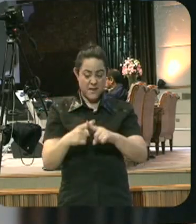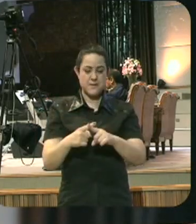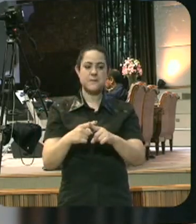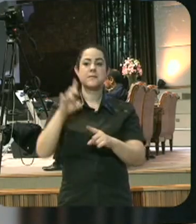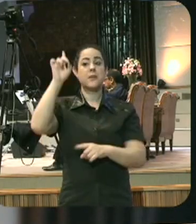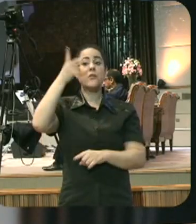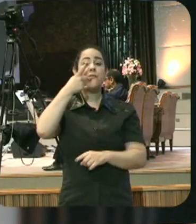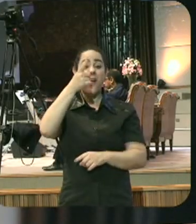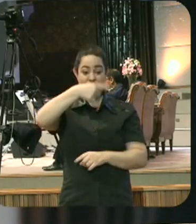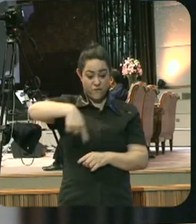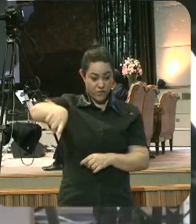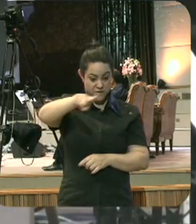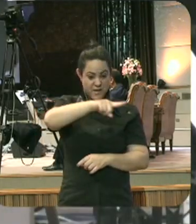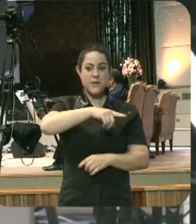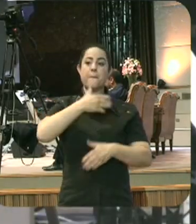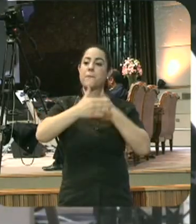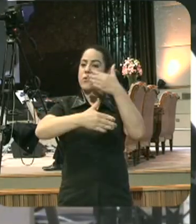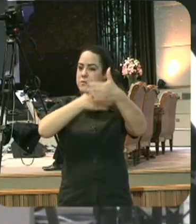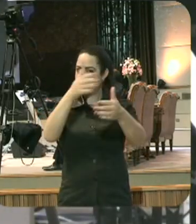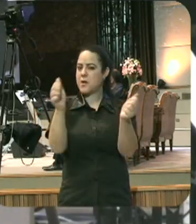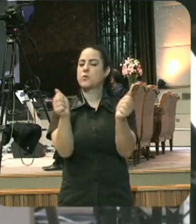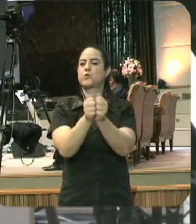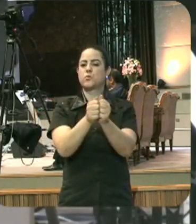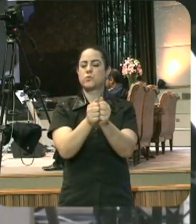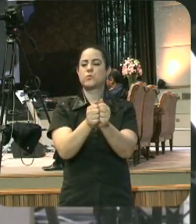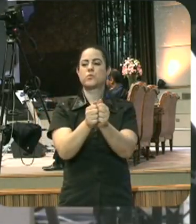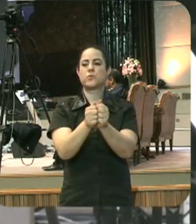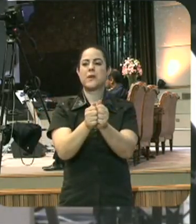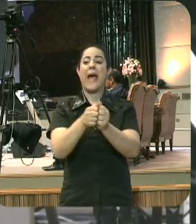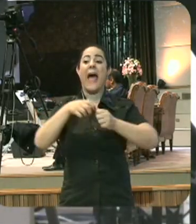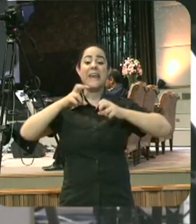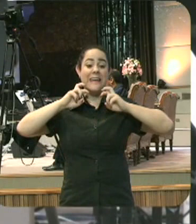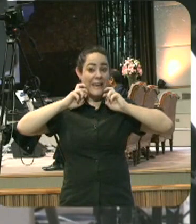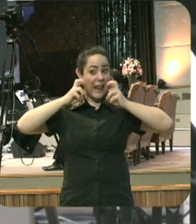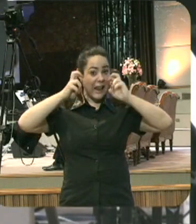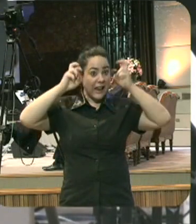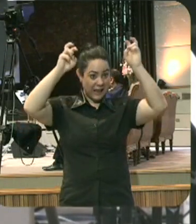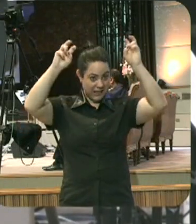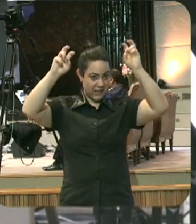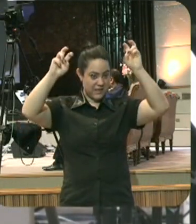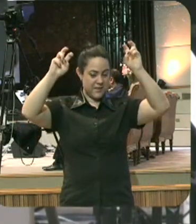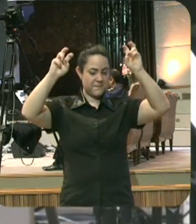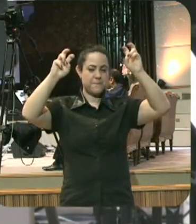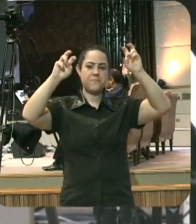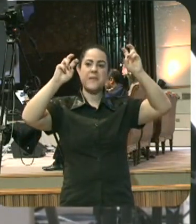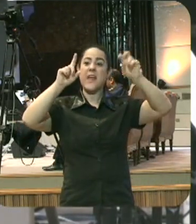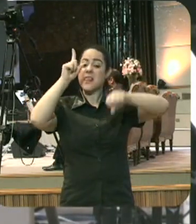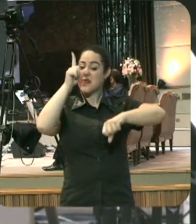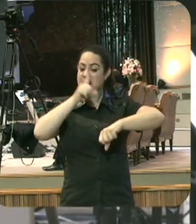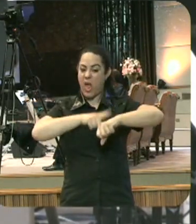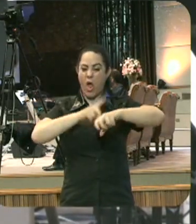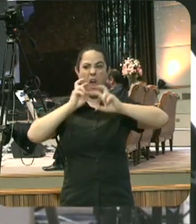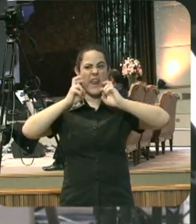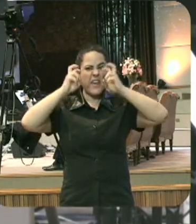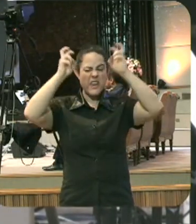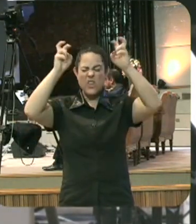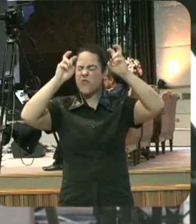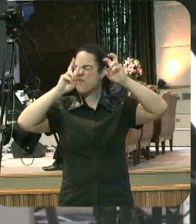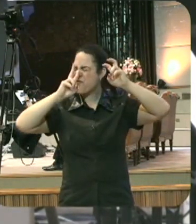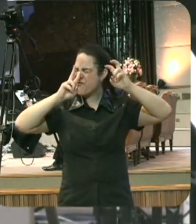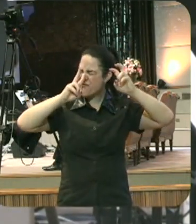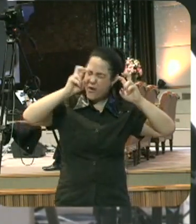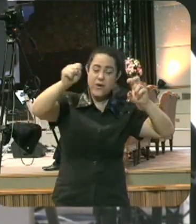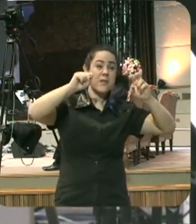vão participar do processo. E aí eles gritam. E enquanto eles estão gritando com toda a